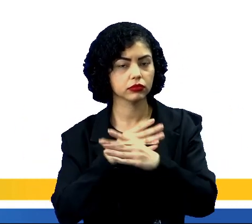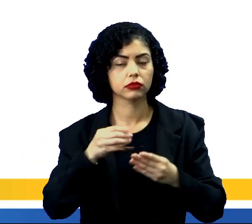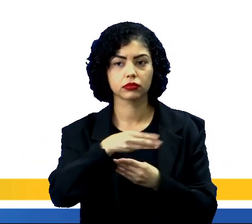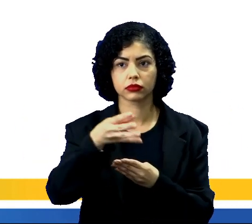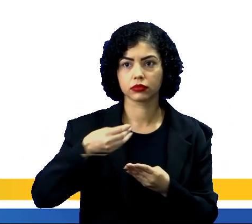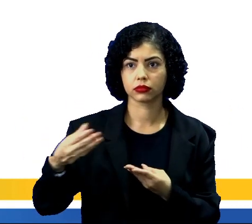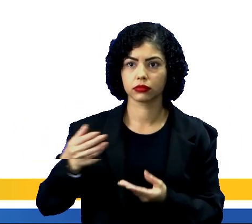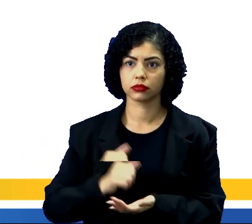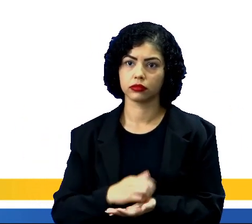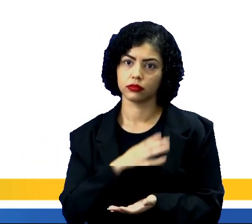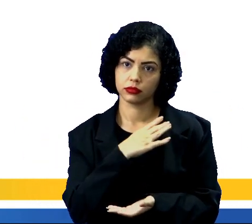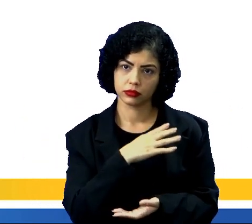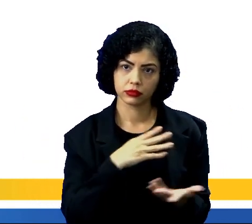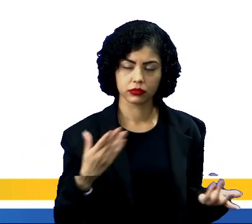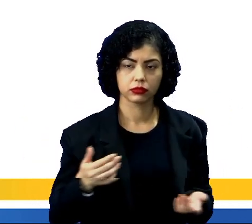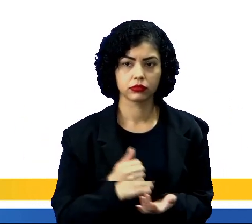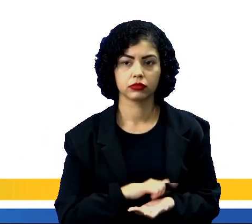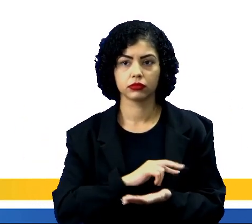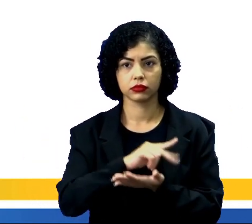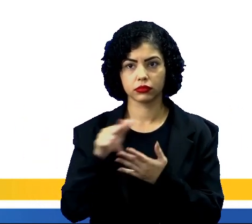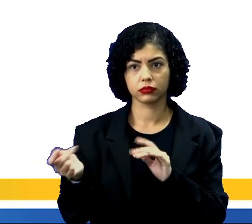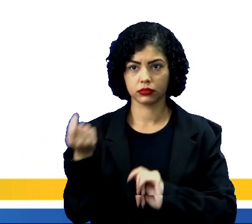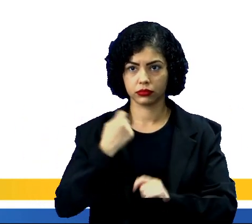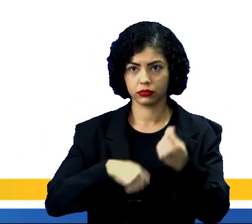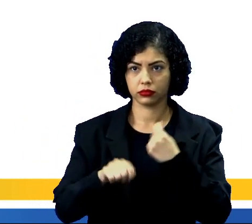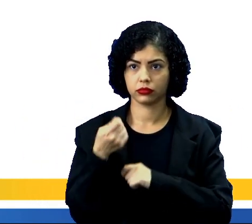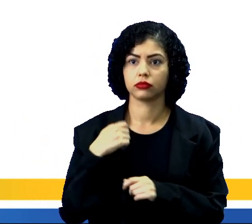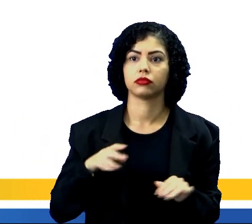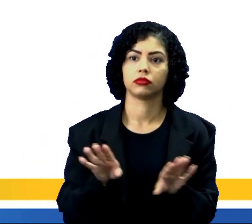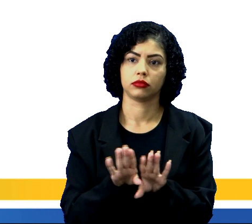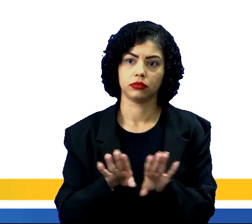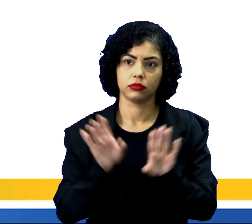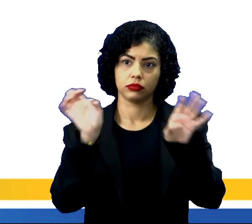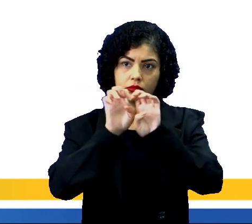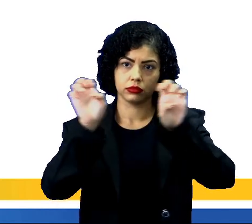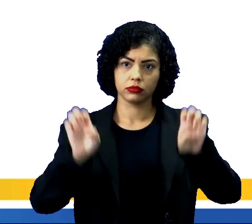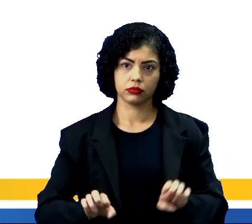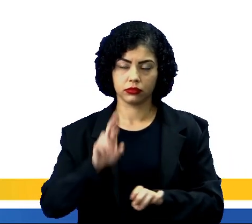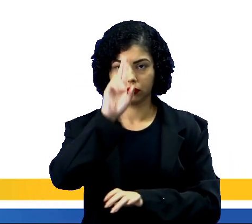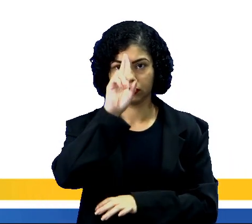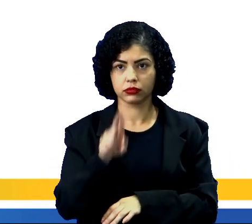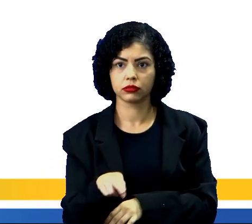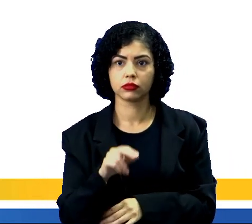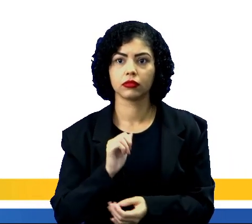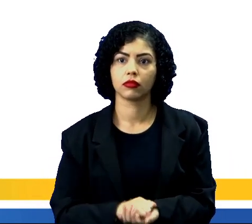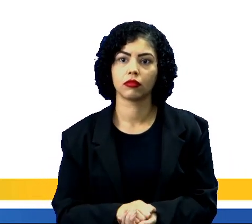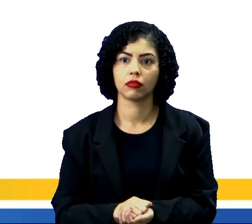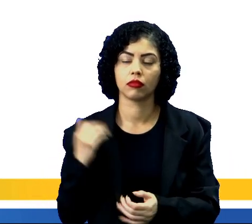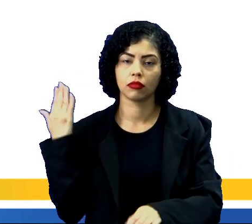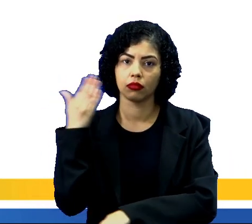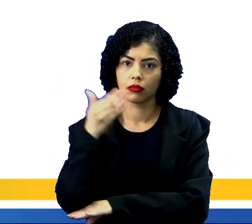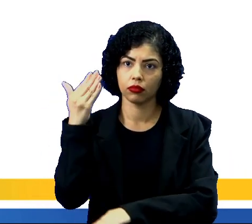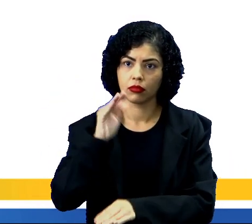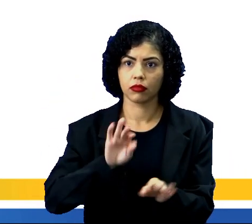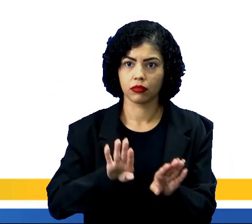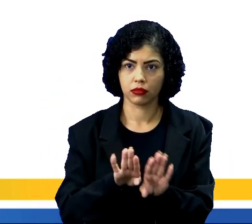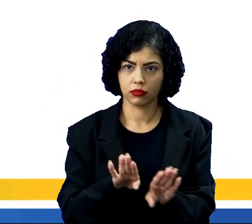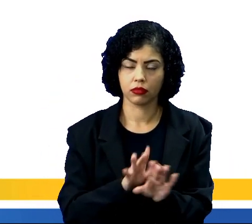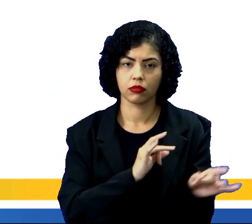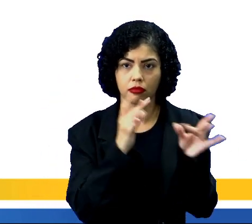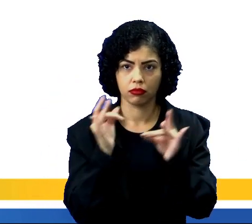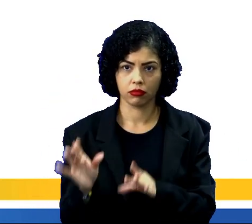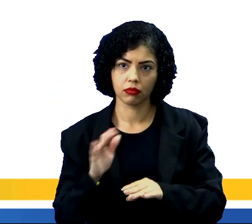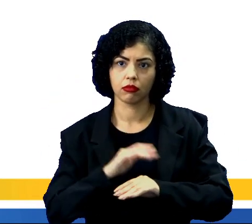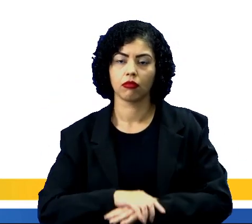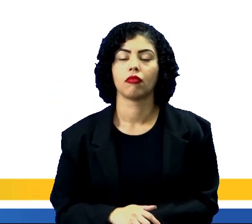distribuídos nessa região e tinham uma economia que era estruturada em razão das intensas atividades